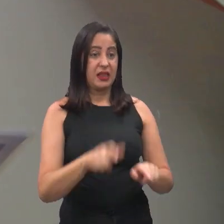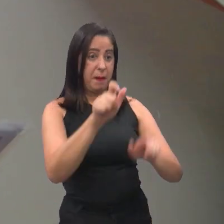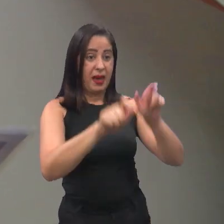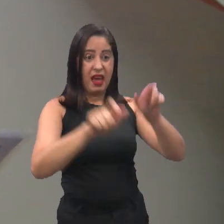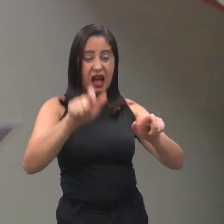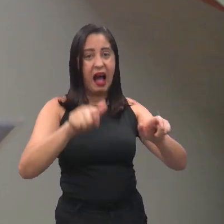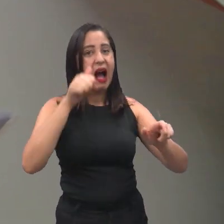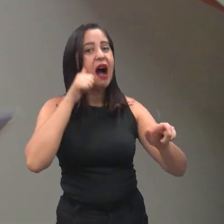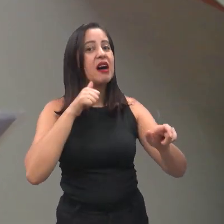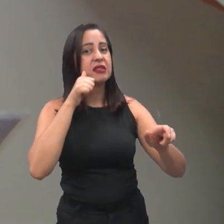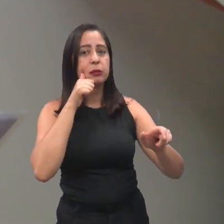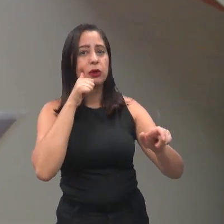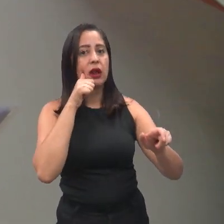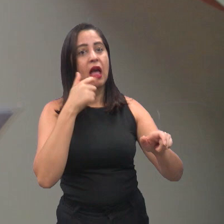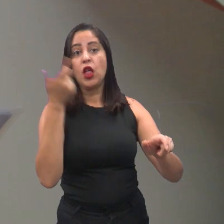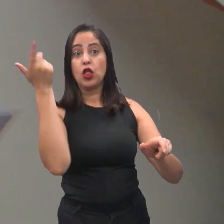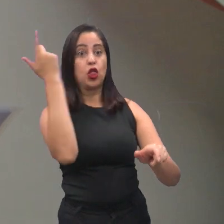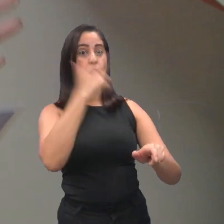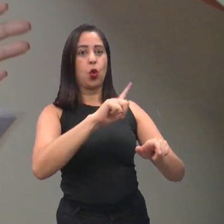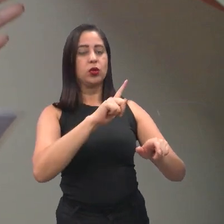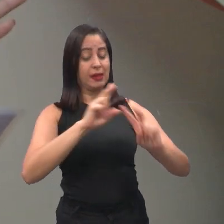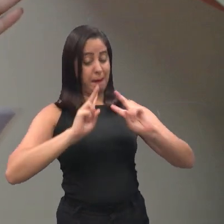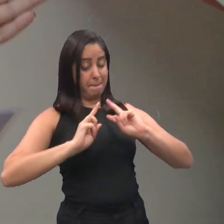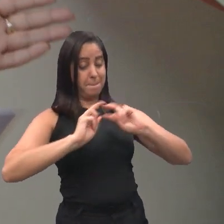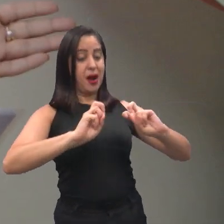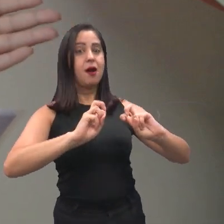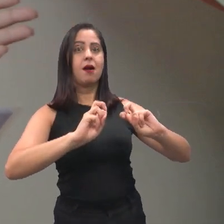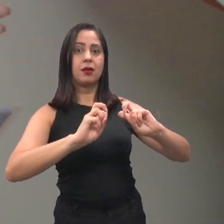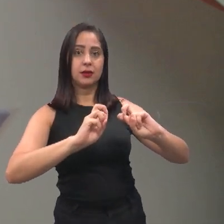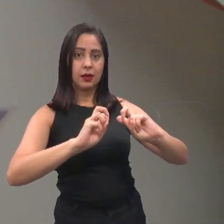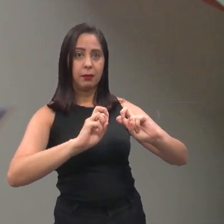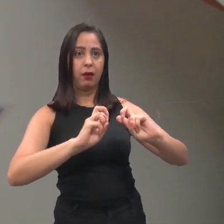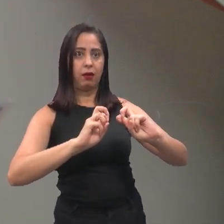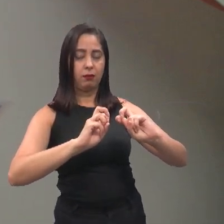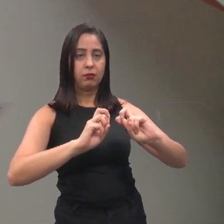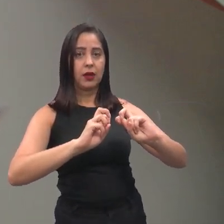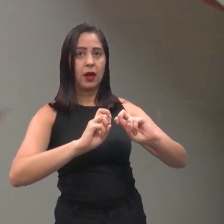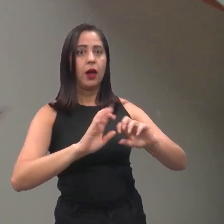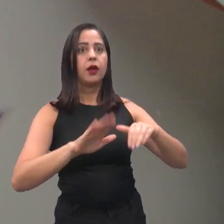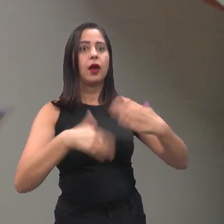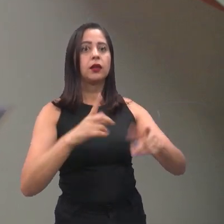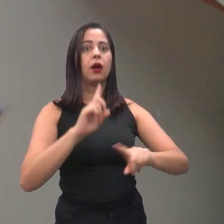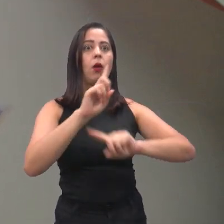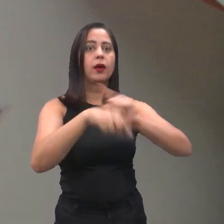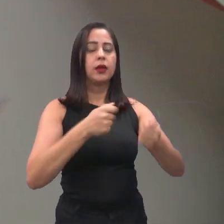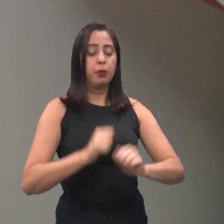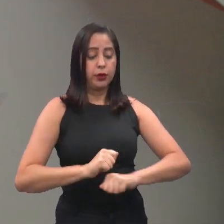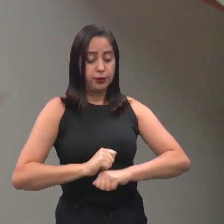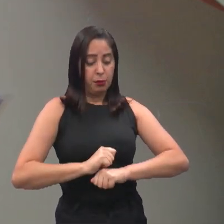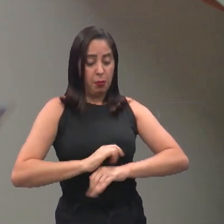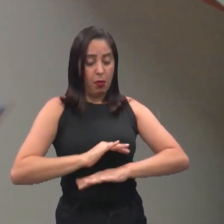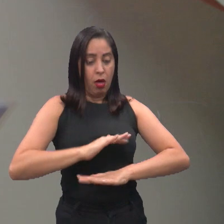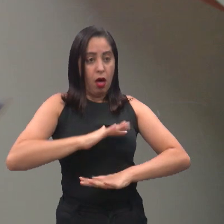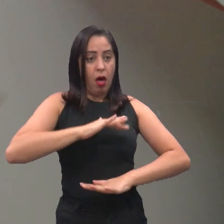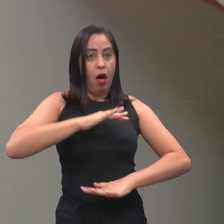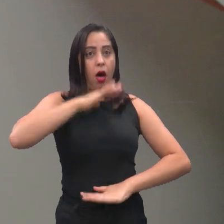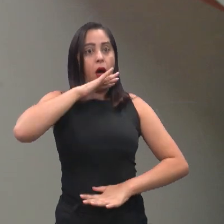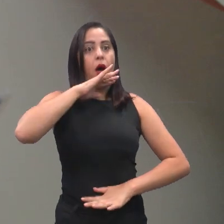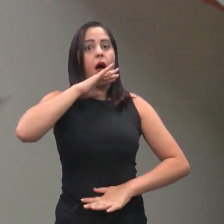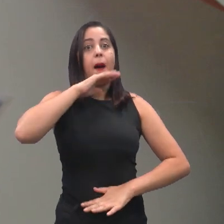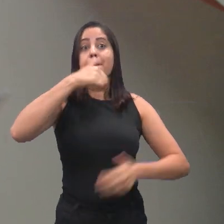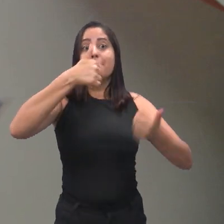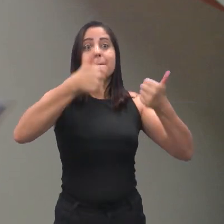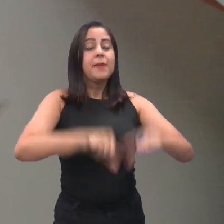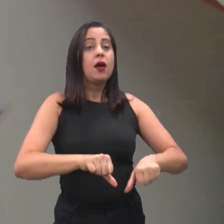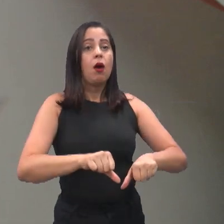reconhecer que estão passando por esse processo. E aí o burnout, ele avança cada vez mais. O que você aconselha para não chegar nesse estágio